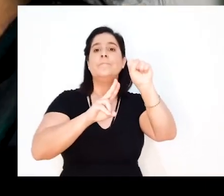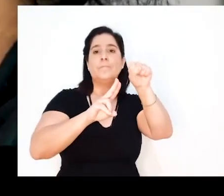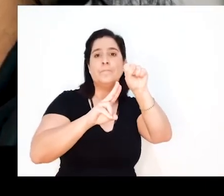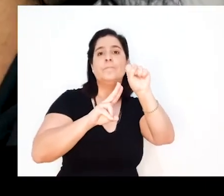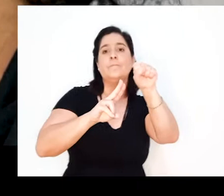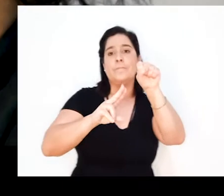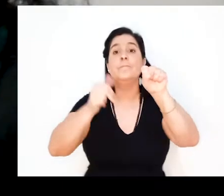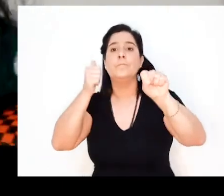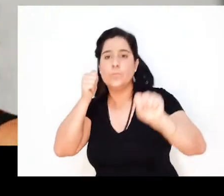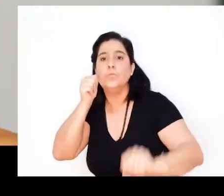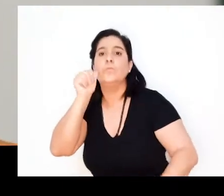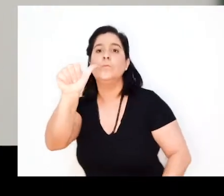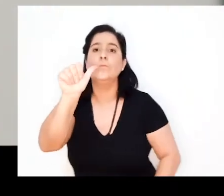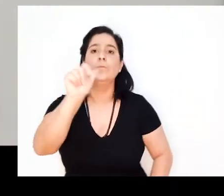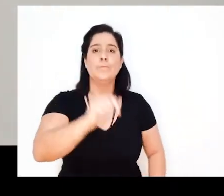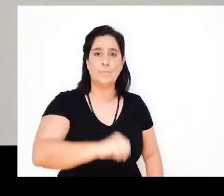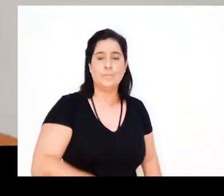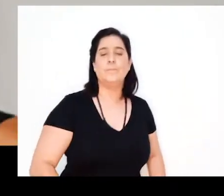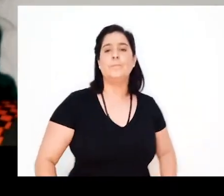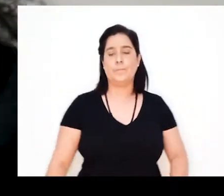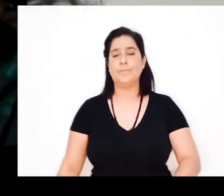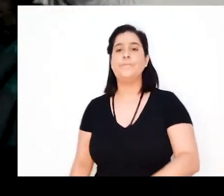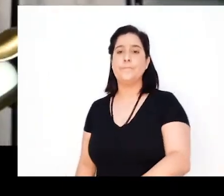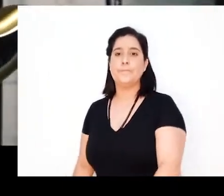que a Tanha é mulher.